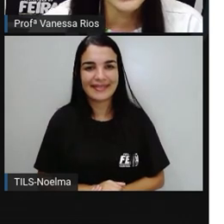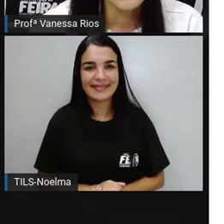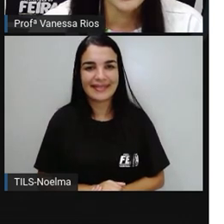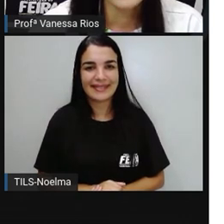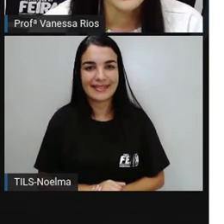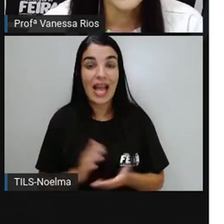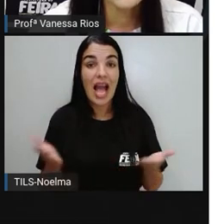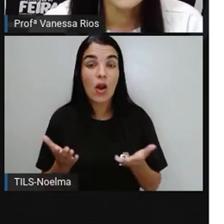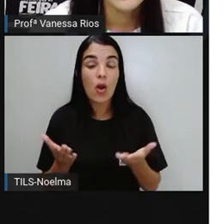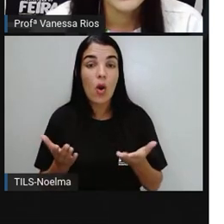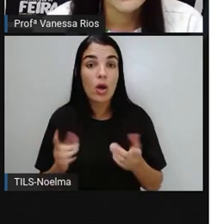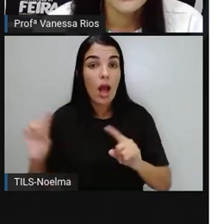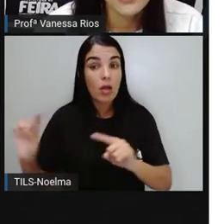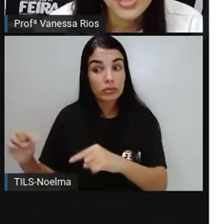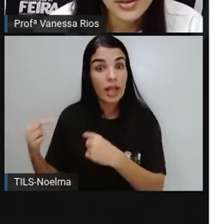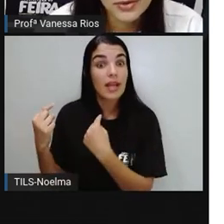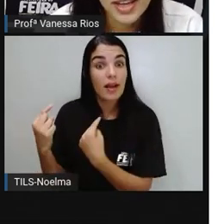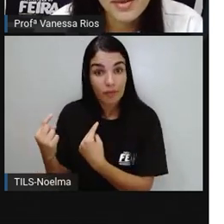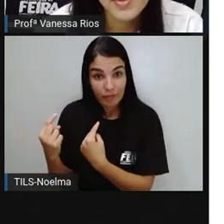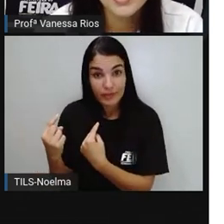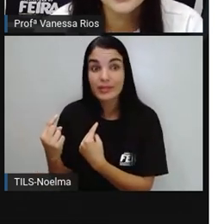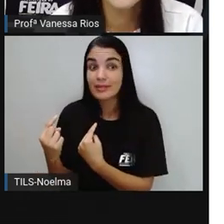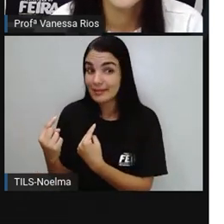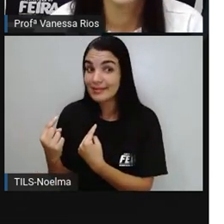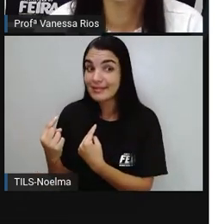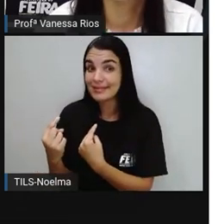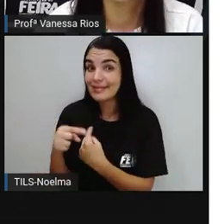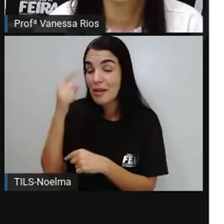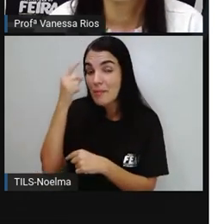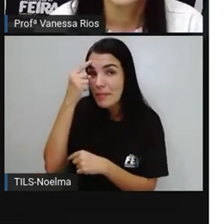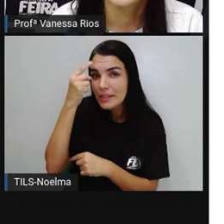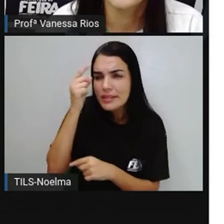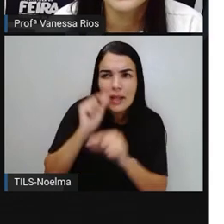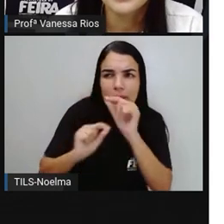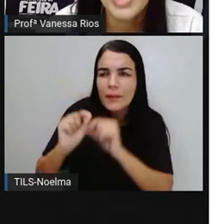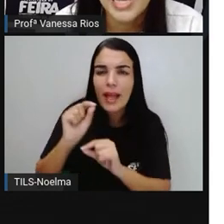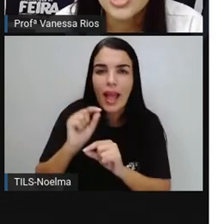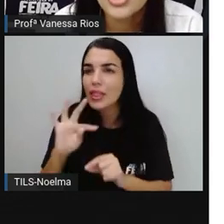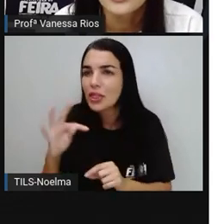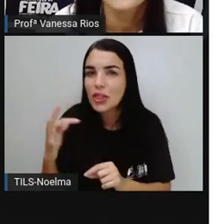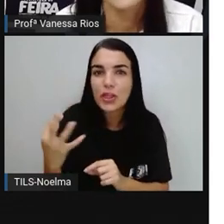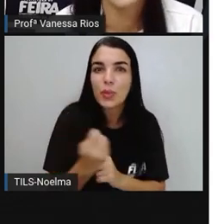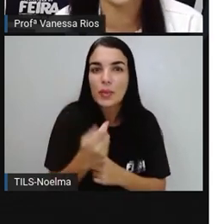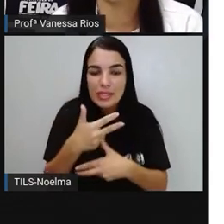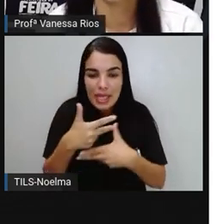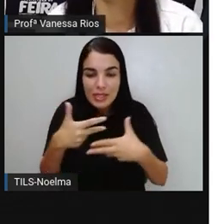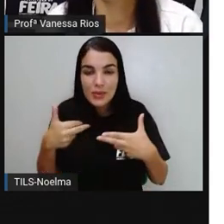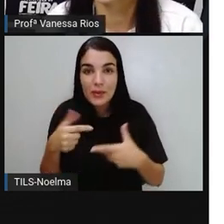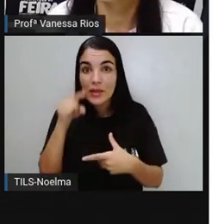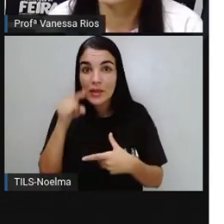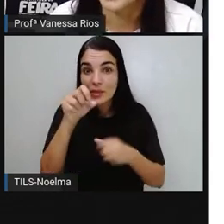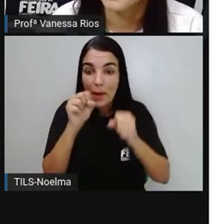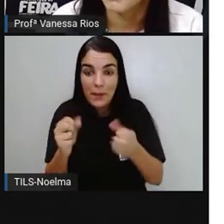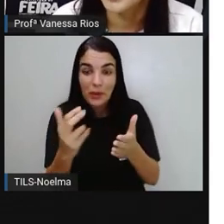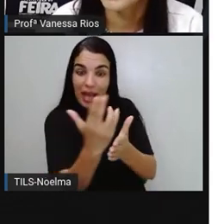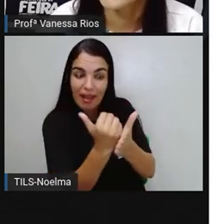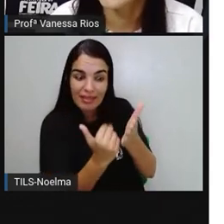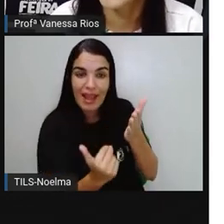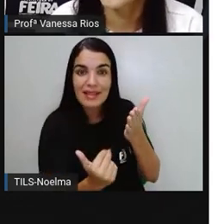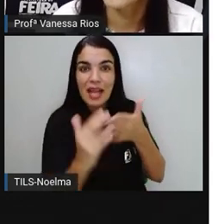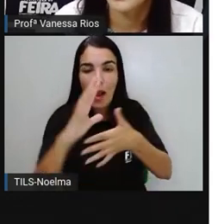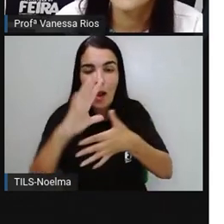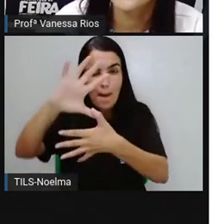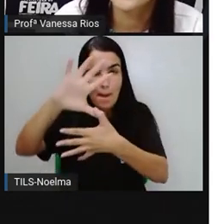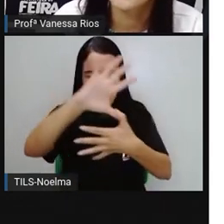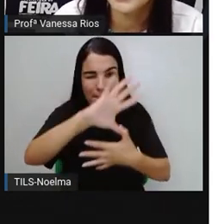E aí a Pro traz um desafio, né? Pensando aí em toda possibilidade de você desenhar um mapa, mas pensando